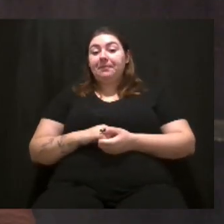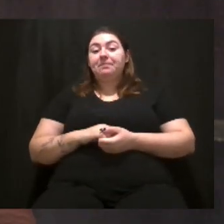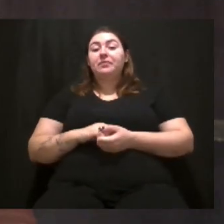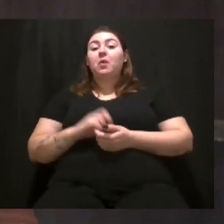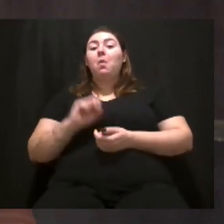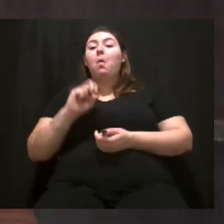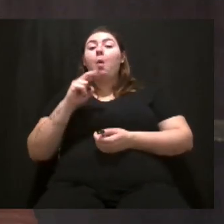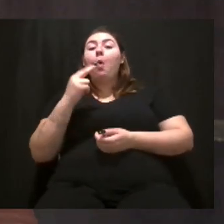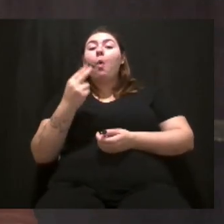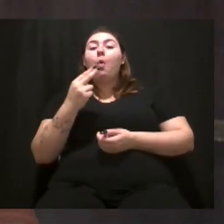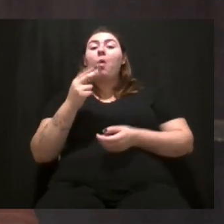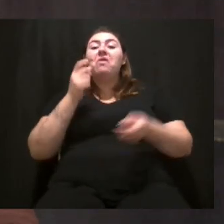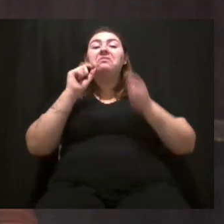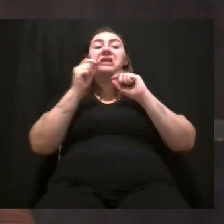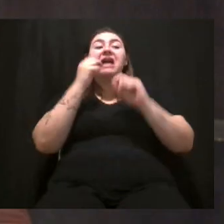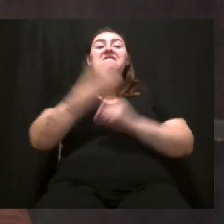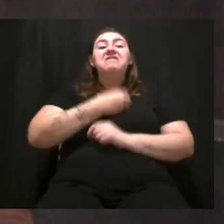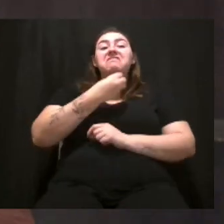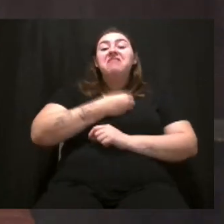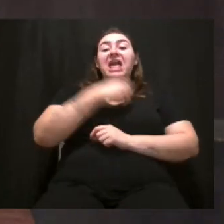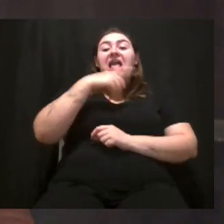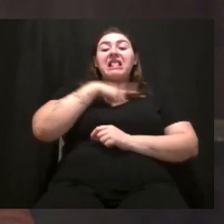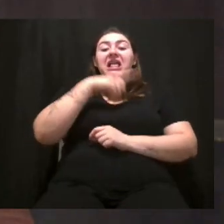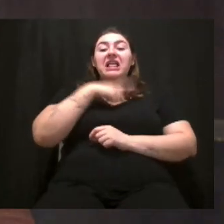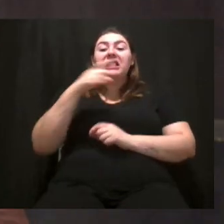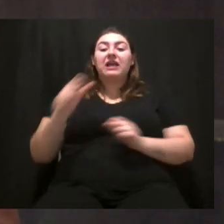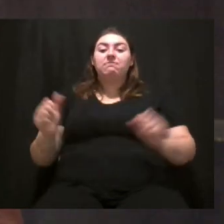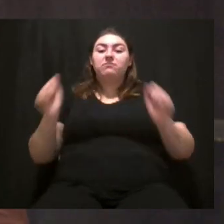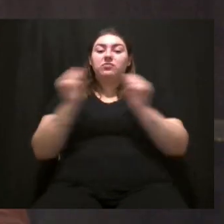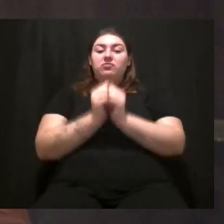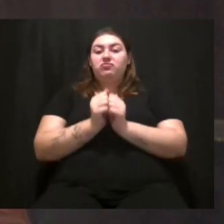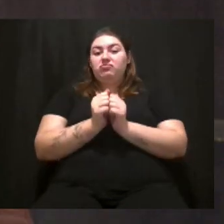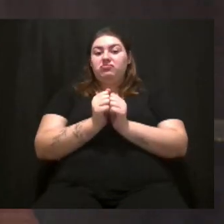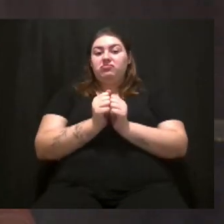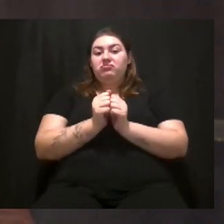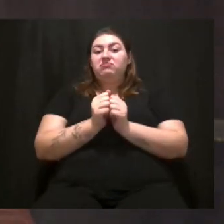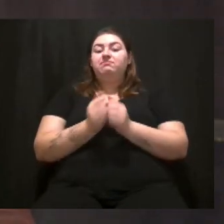as vivências que ele vai ter estando 24 horas só dentro da escola, né?